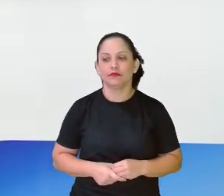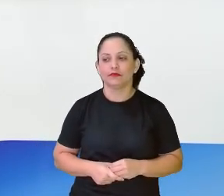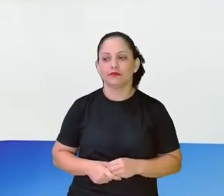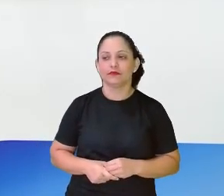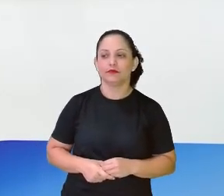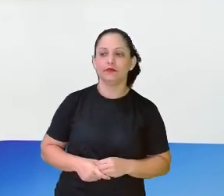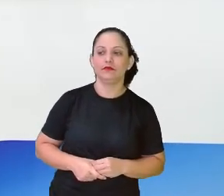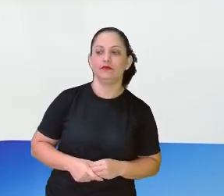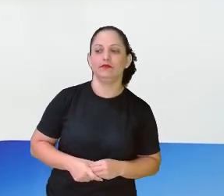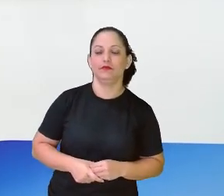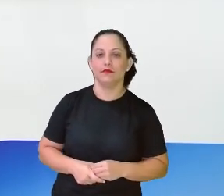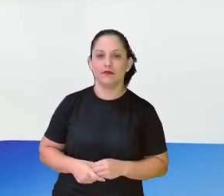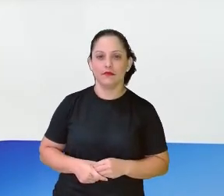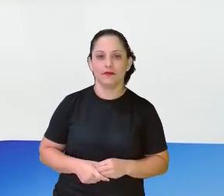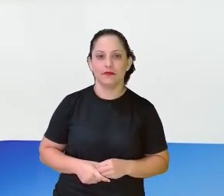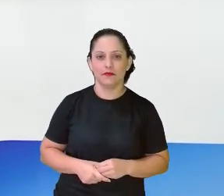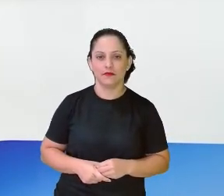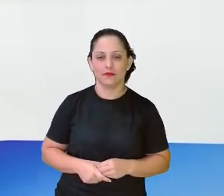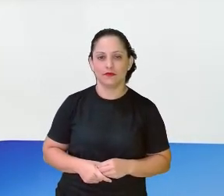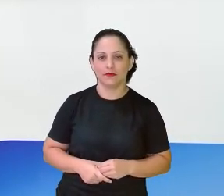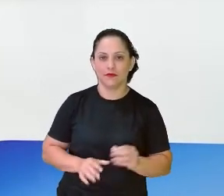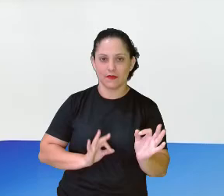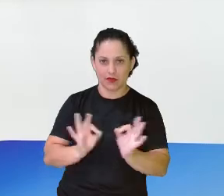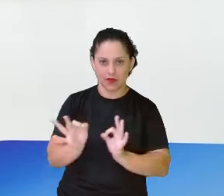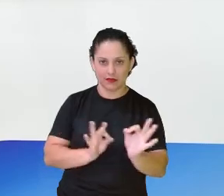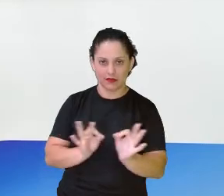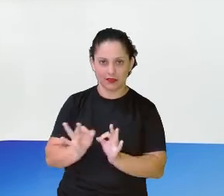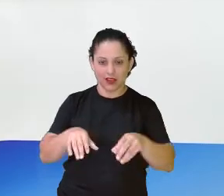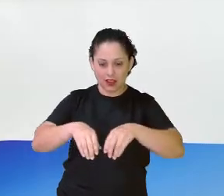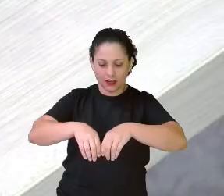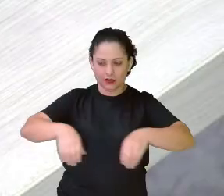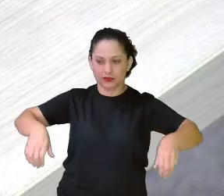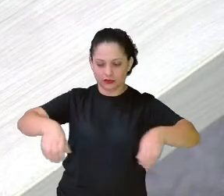vou colocar aqui.